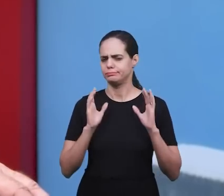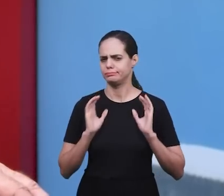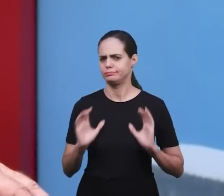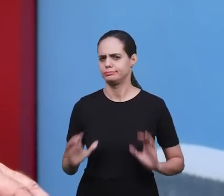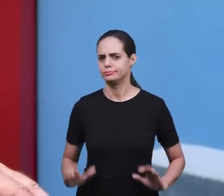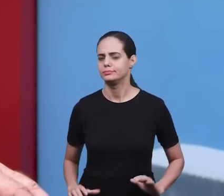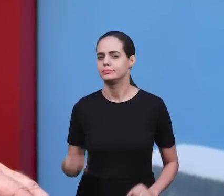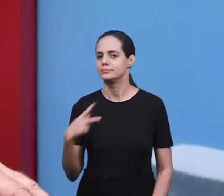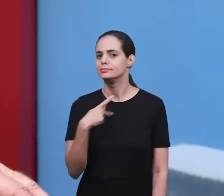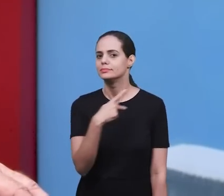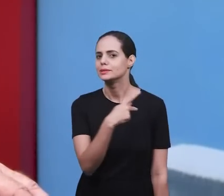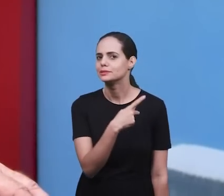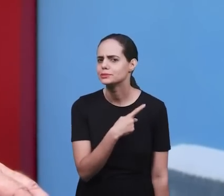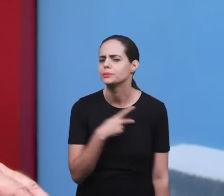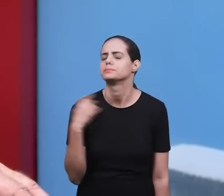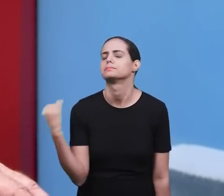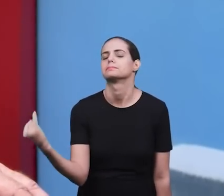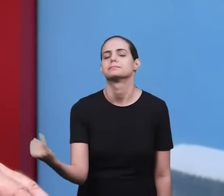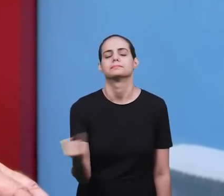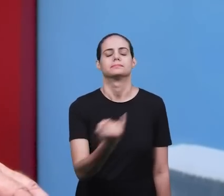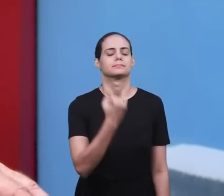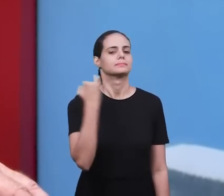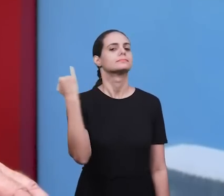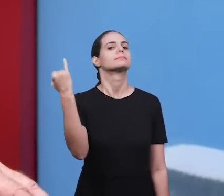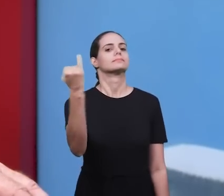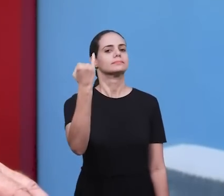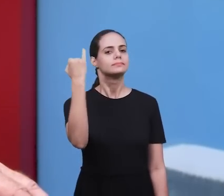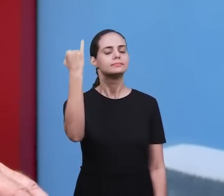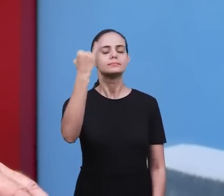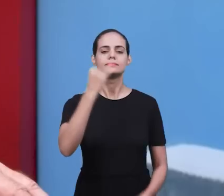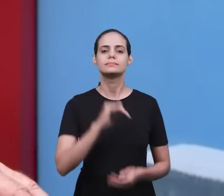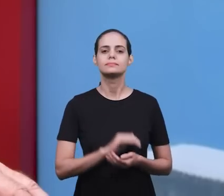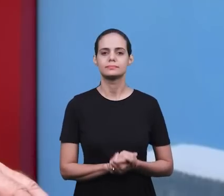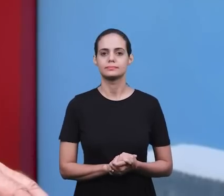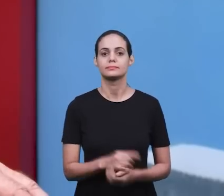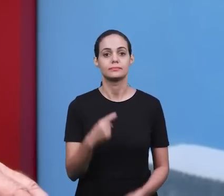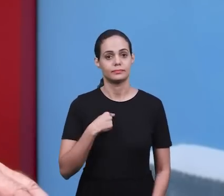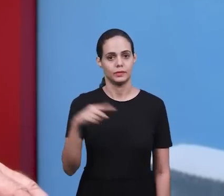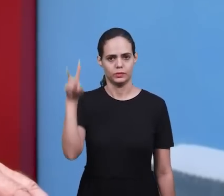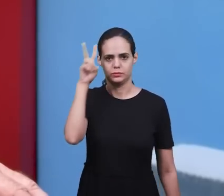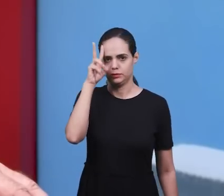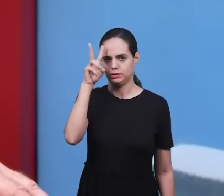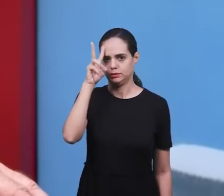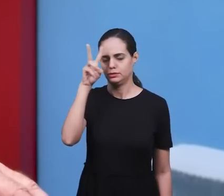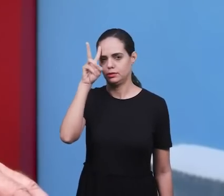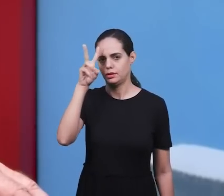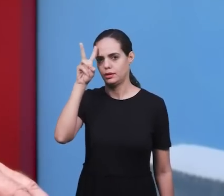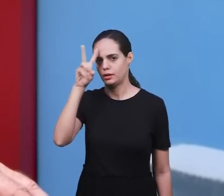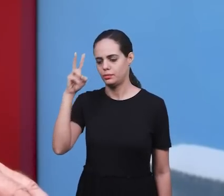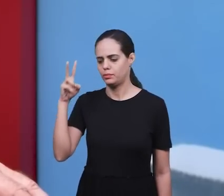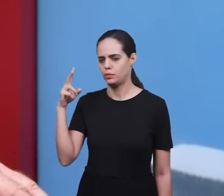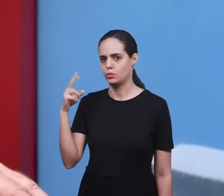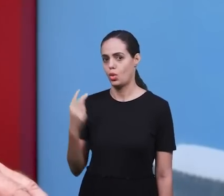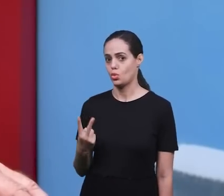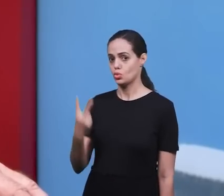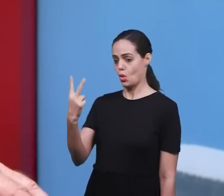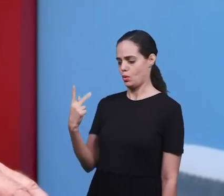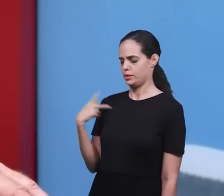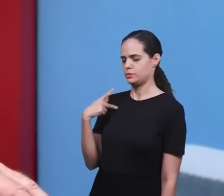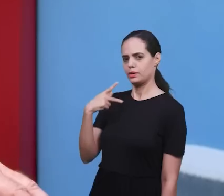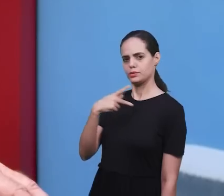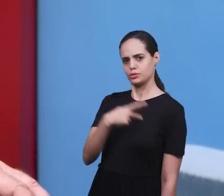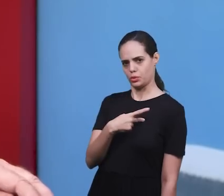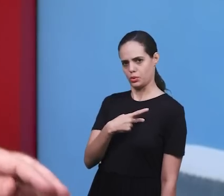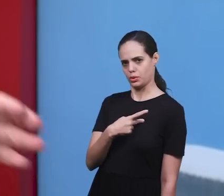do pastor é muito importante. Eu lembro de um pastor que foi convidado, 2 pastores nossos foram